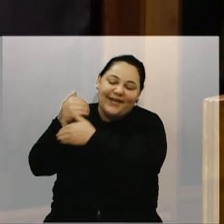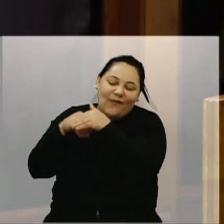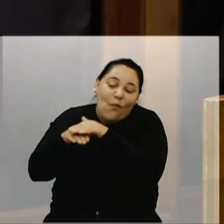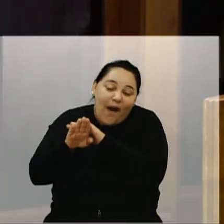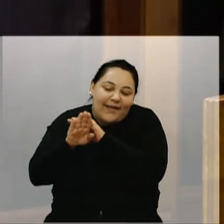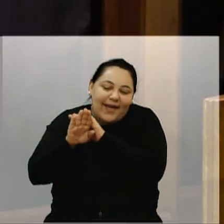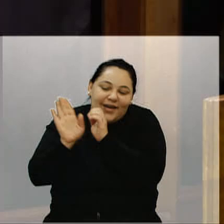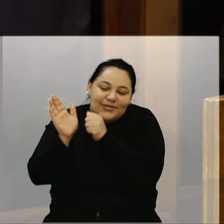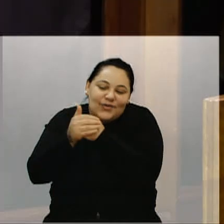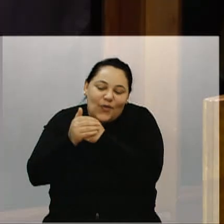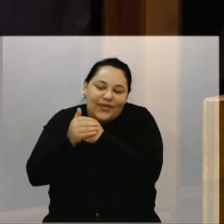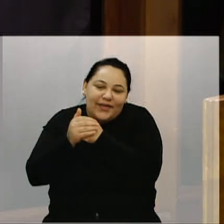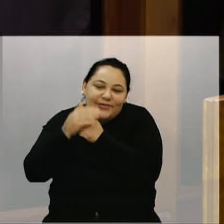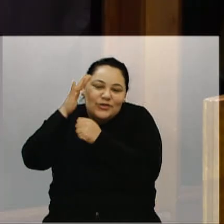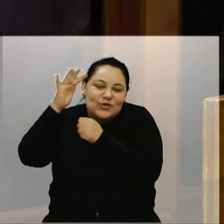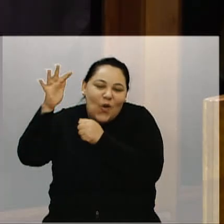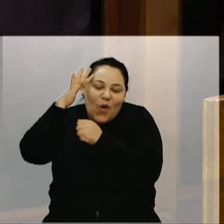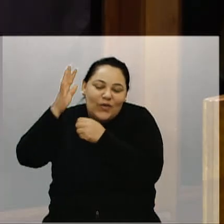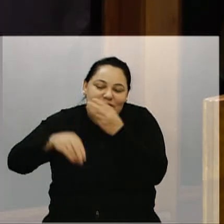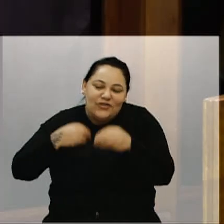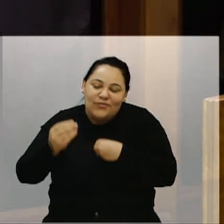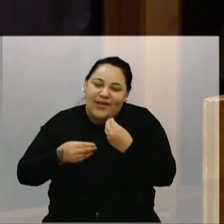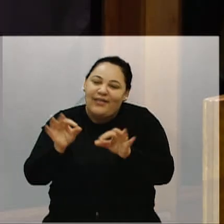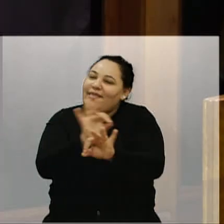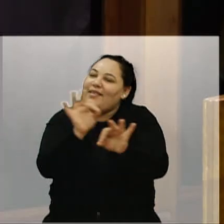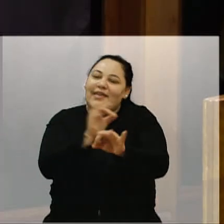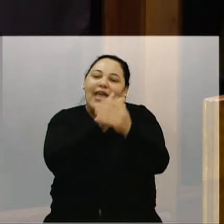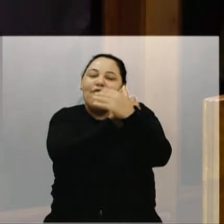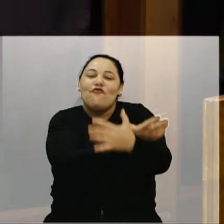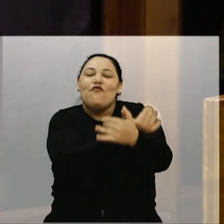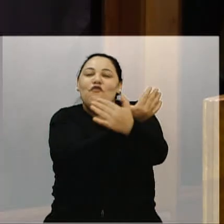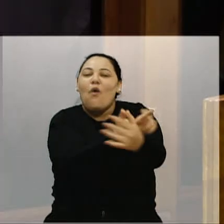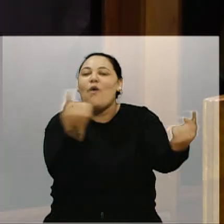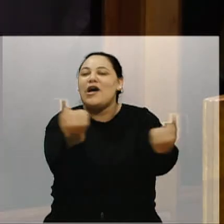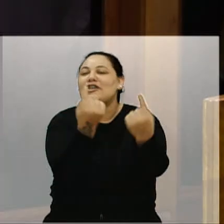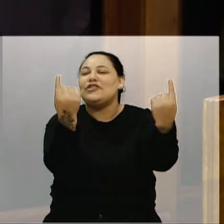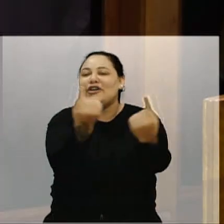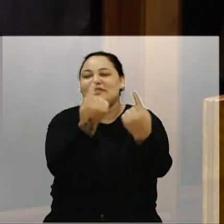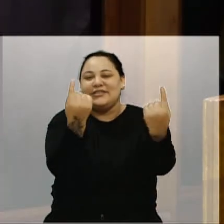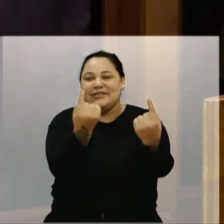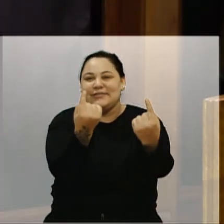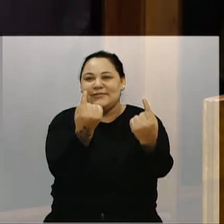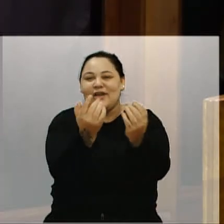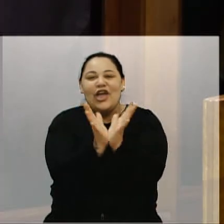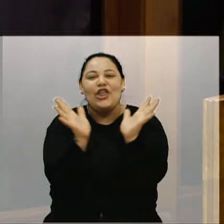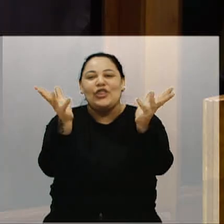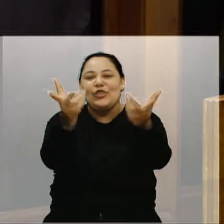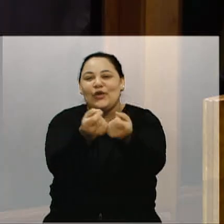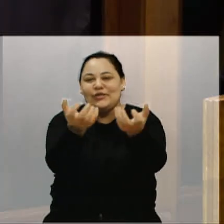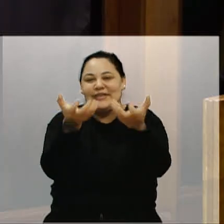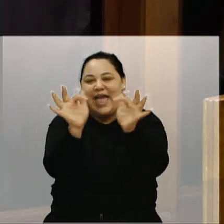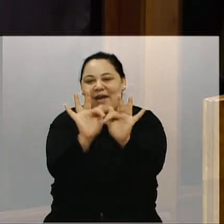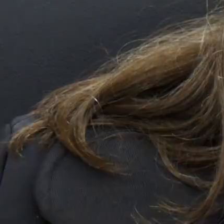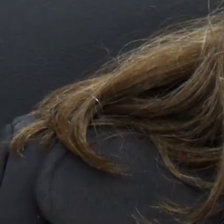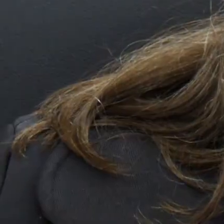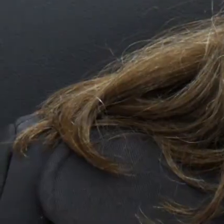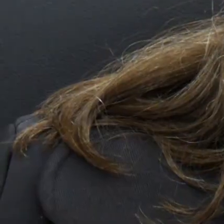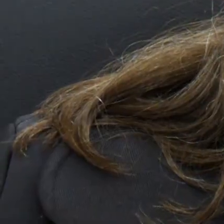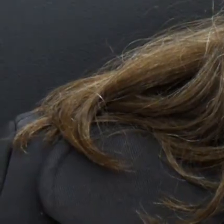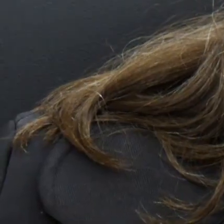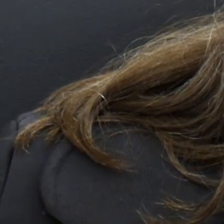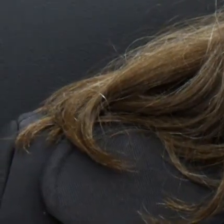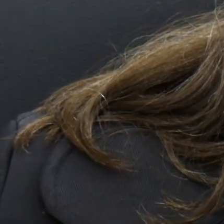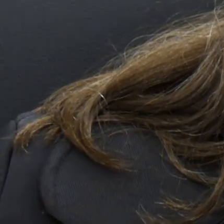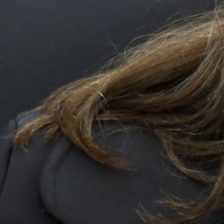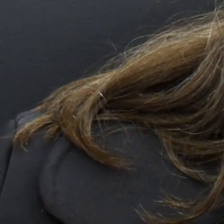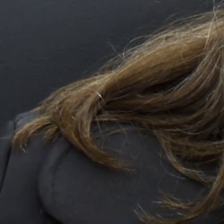sentimentos. Que ninguém gosta de voar sozinho e que todo mundo quer formar um ninho. E vocês são os meus passarinhos. A